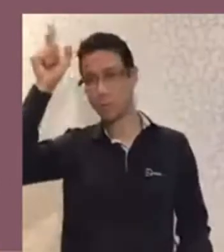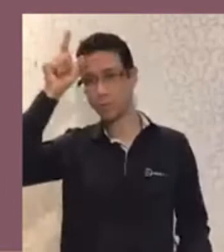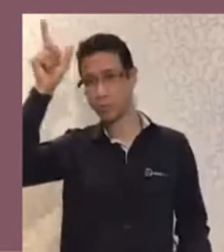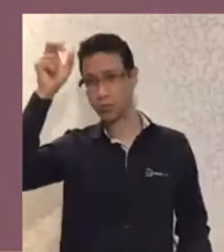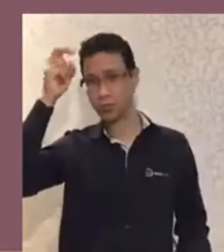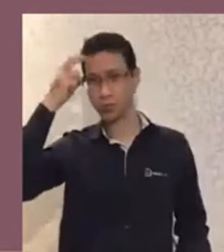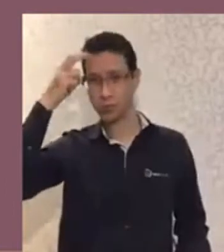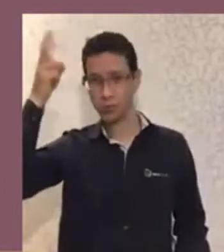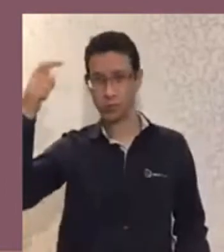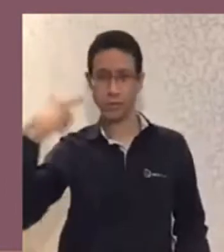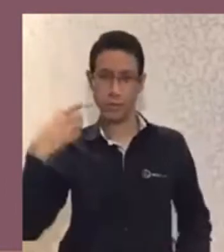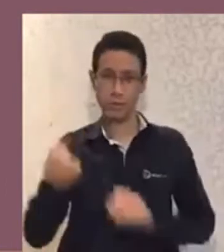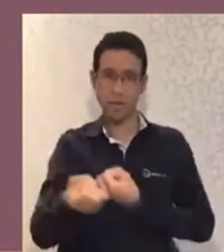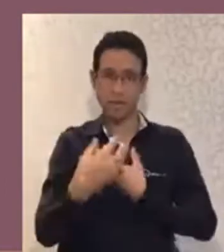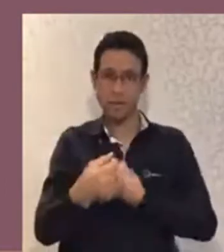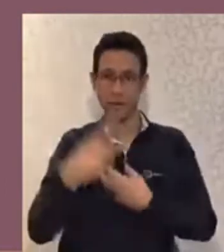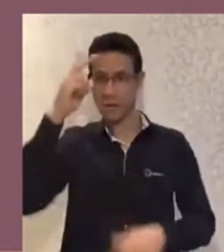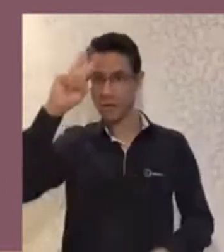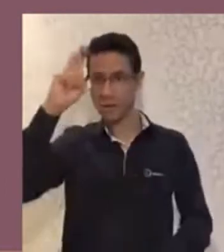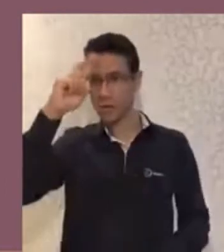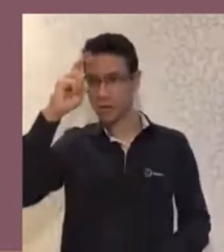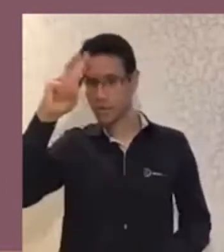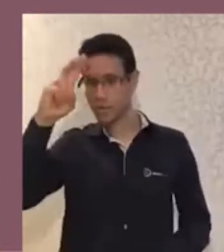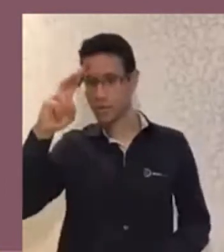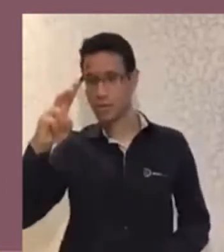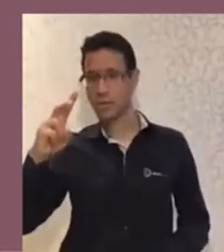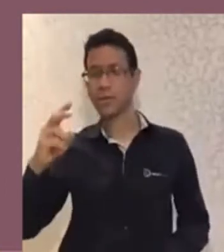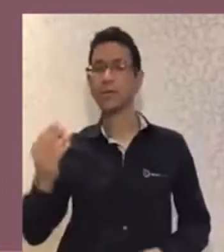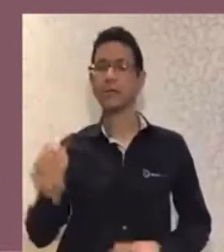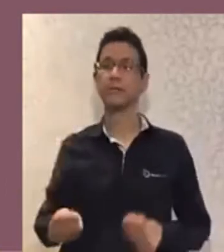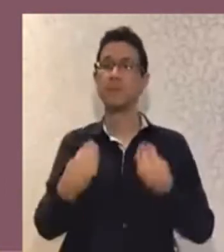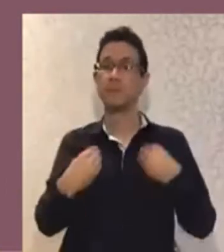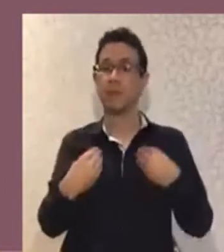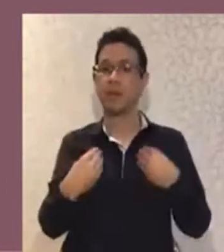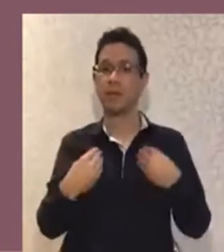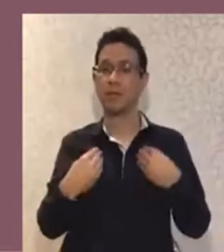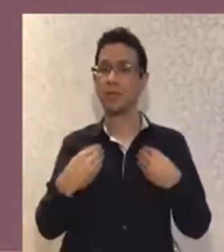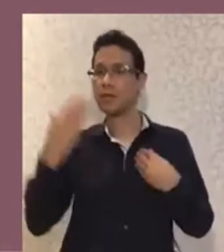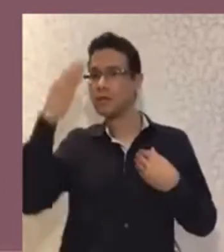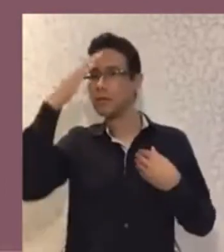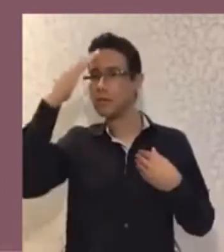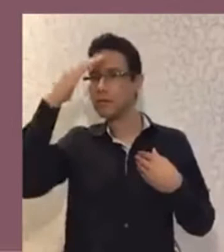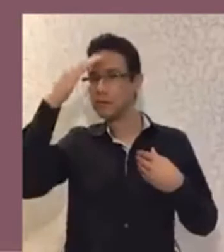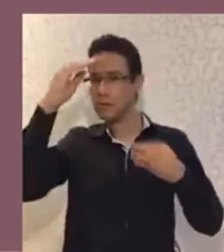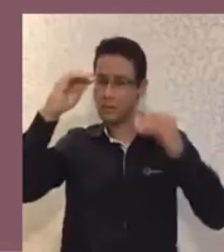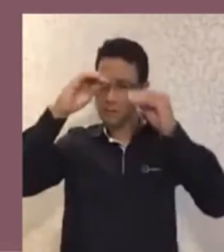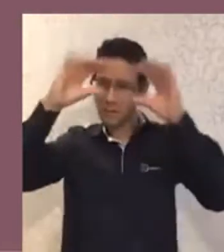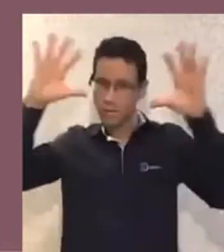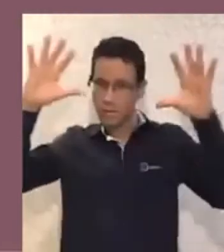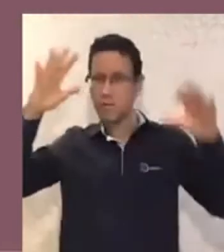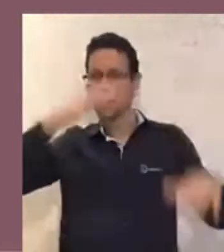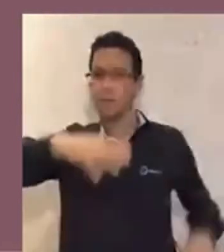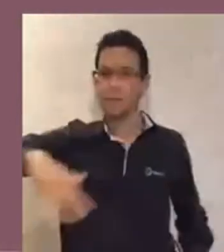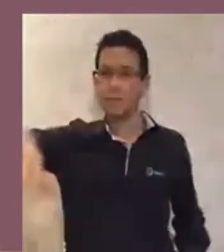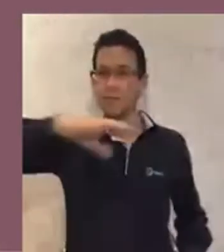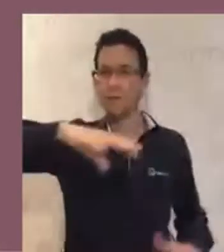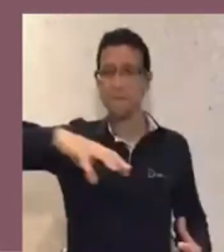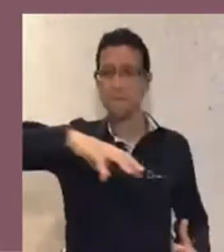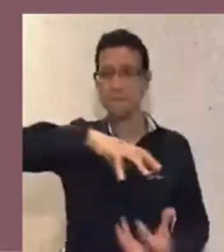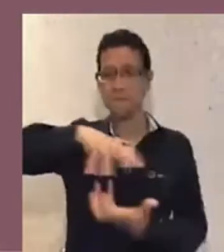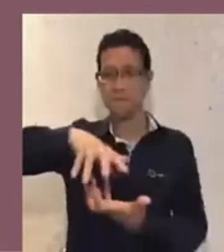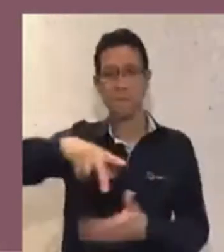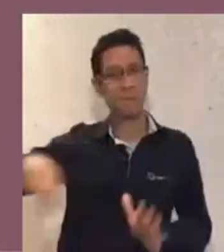nos formam, elas nos passam uma visão de mundo que é próprio do nosso grupo